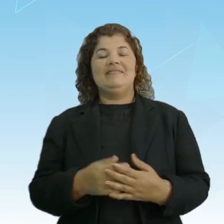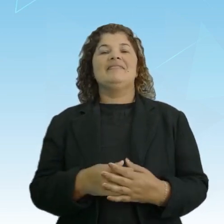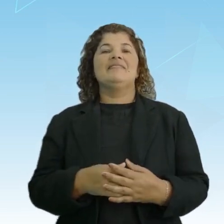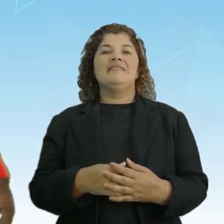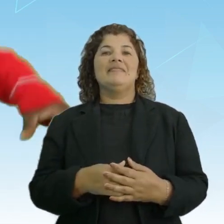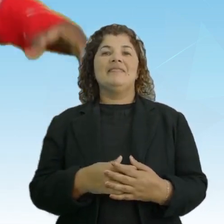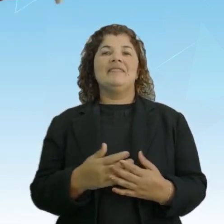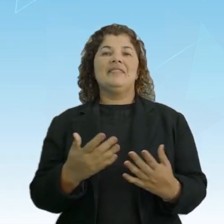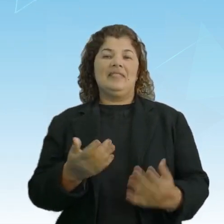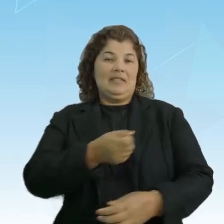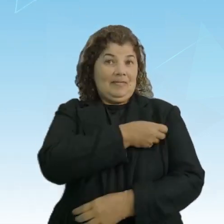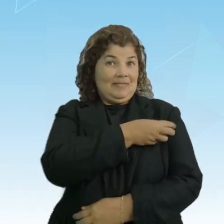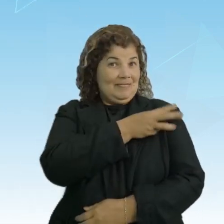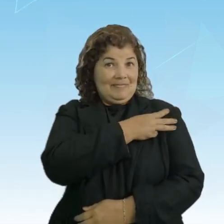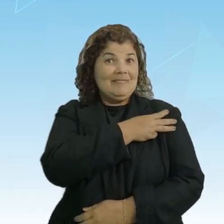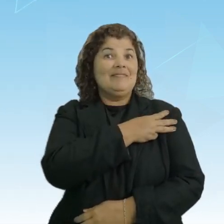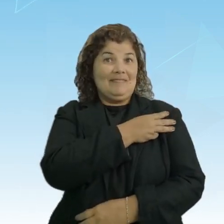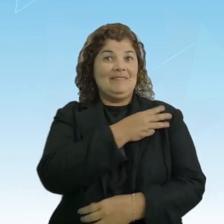convido a